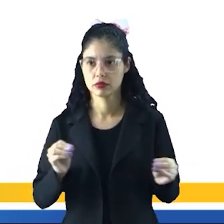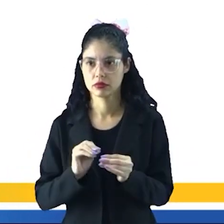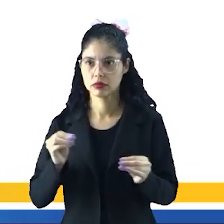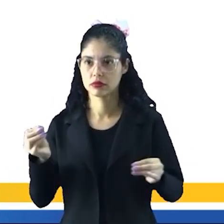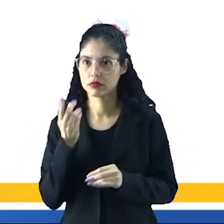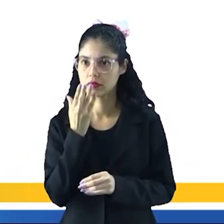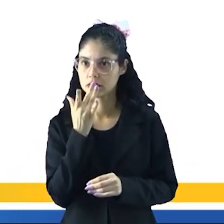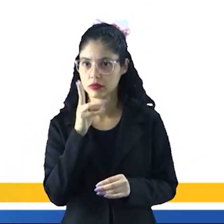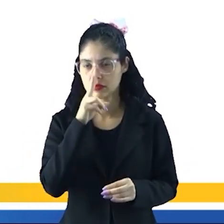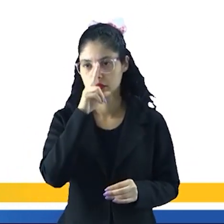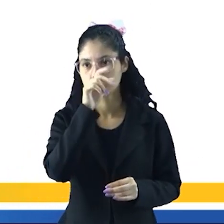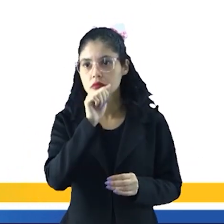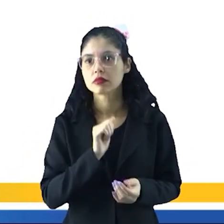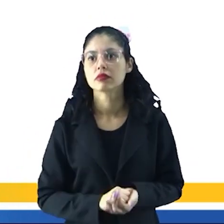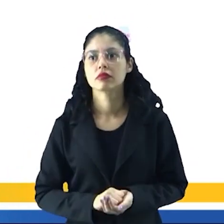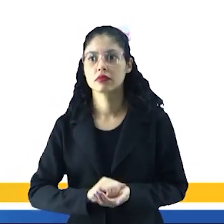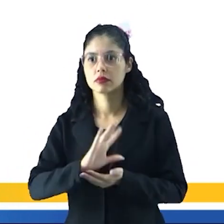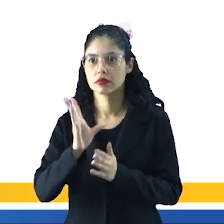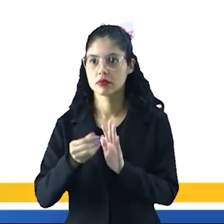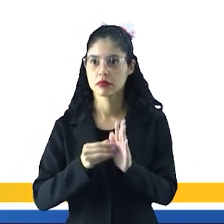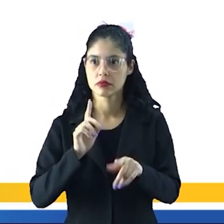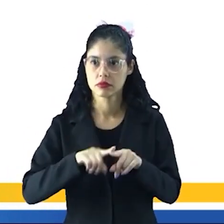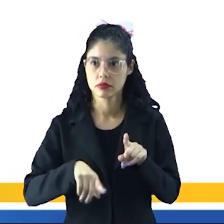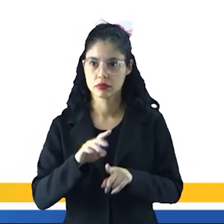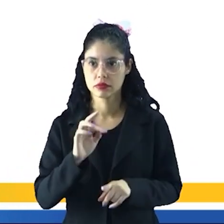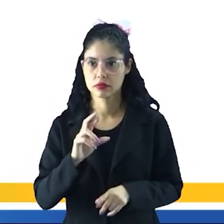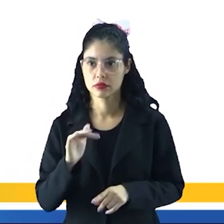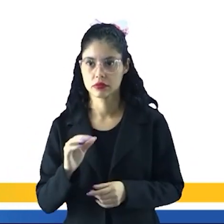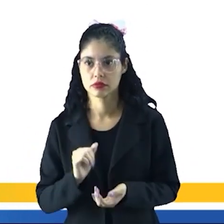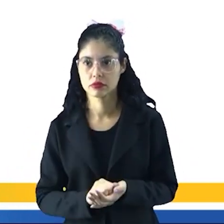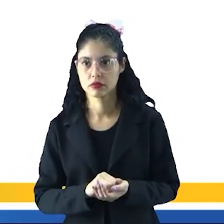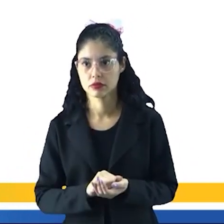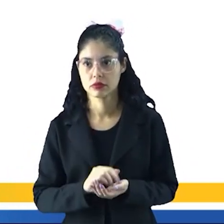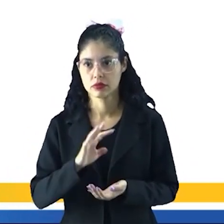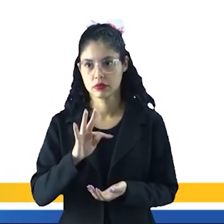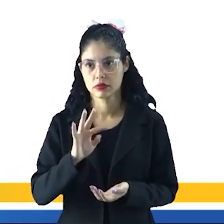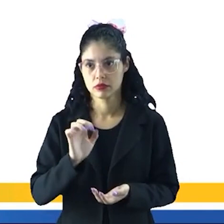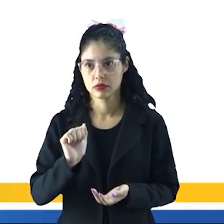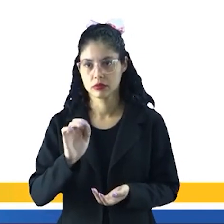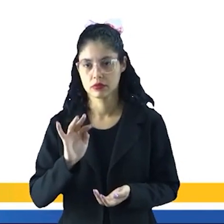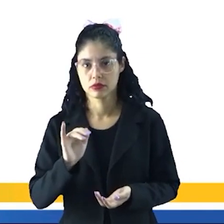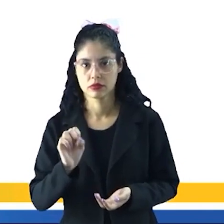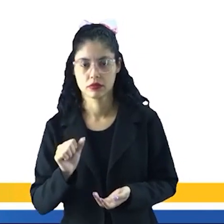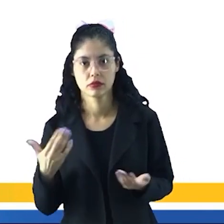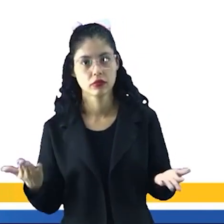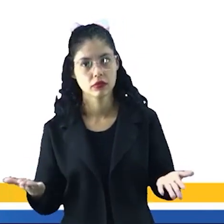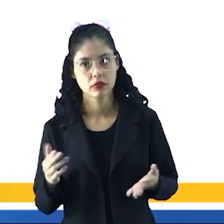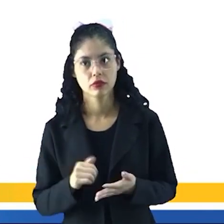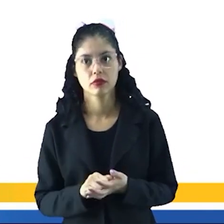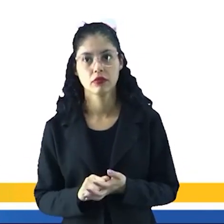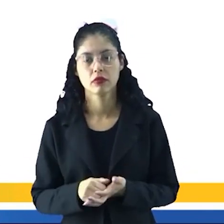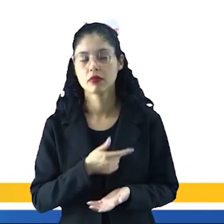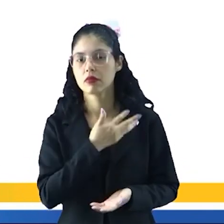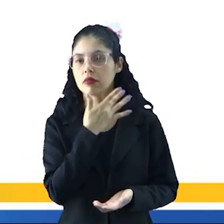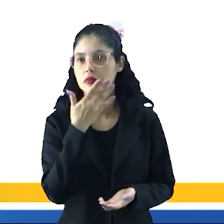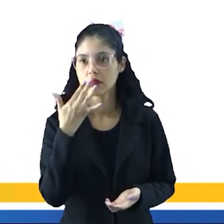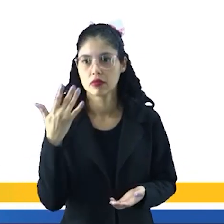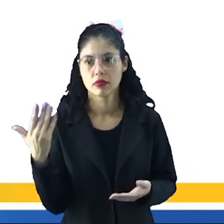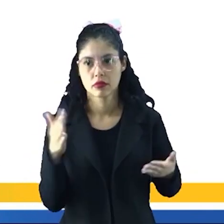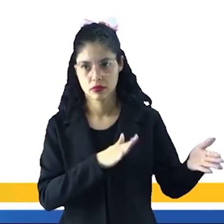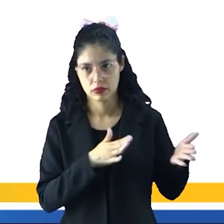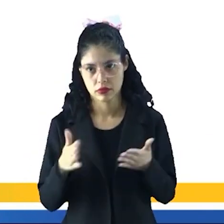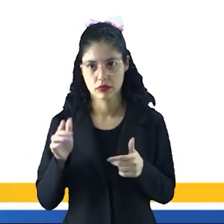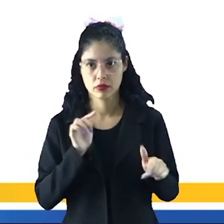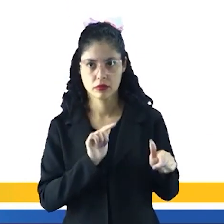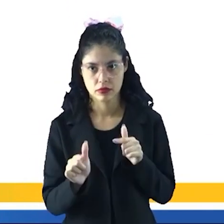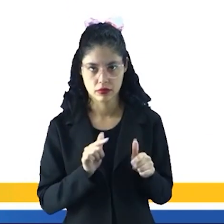com cores vibrantes e ele preenche os materiais aromáticos, orgânicos ou táteis. Então, o odor faz parte